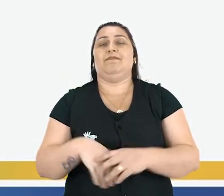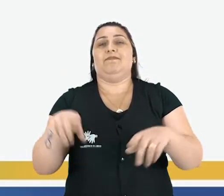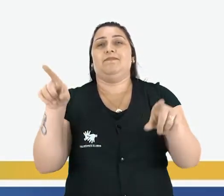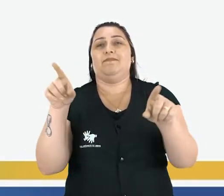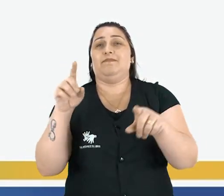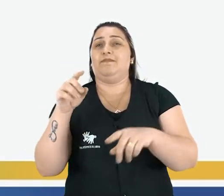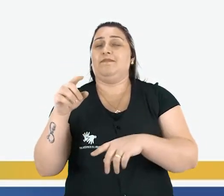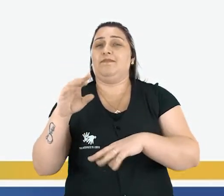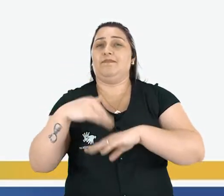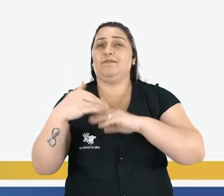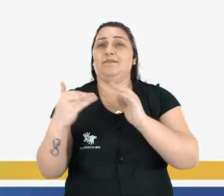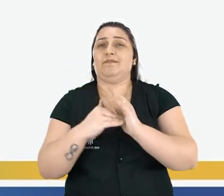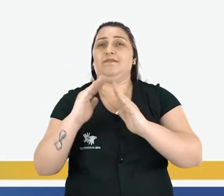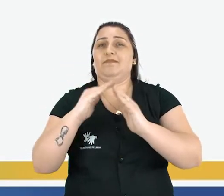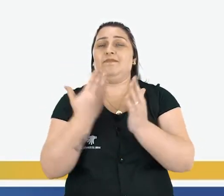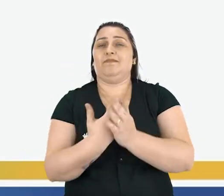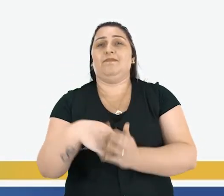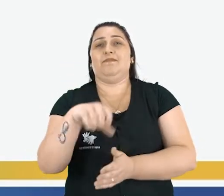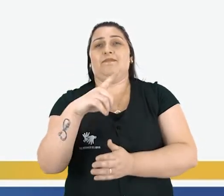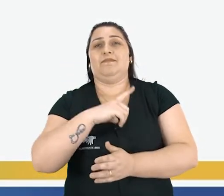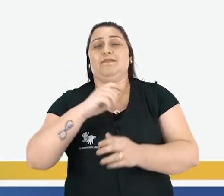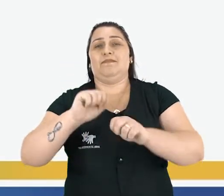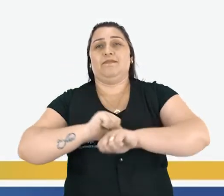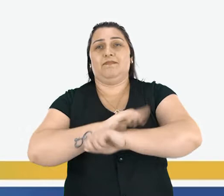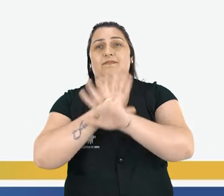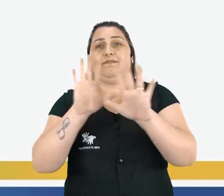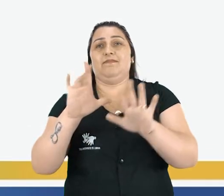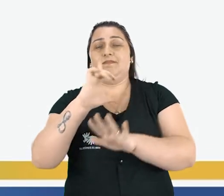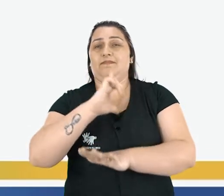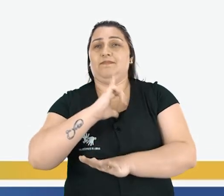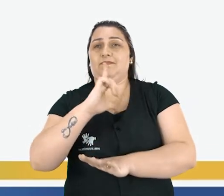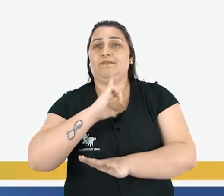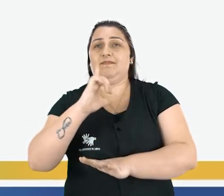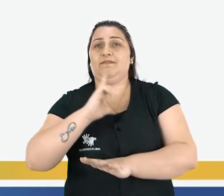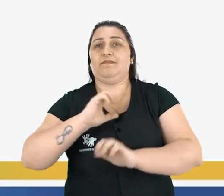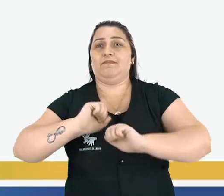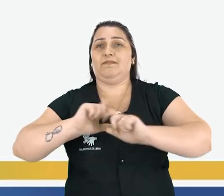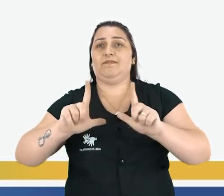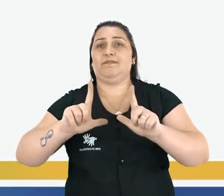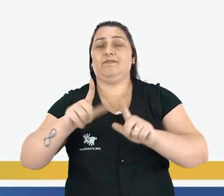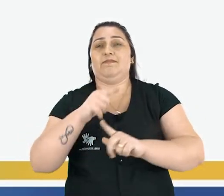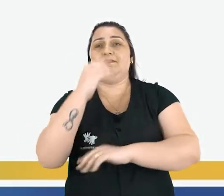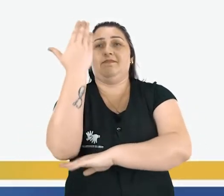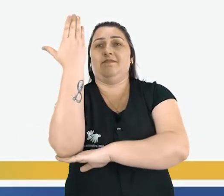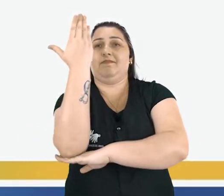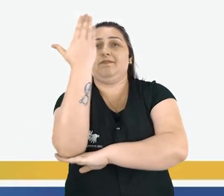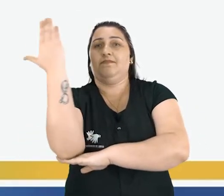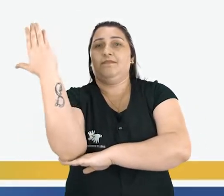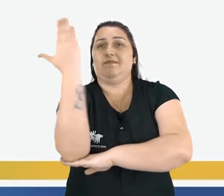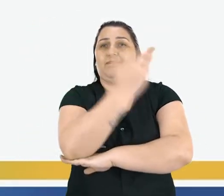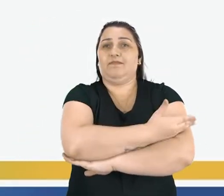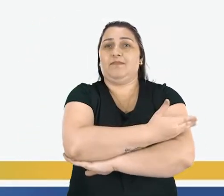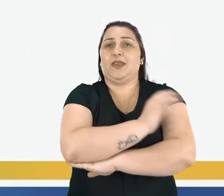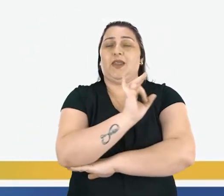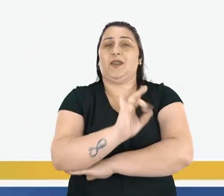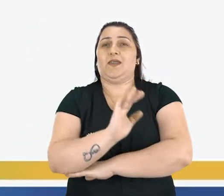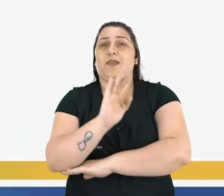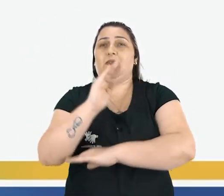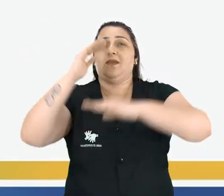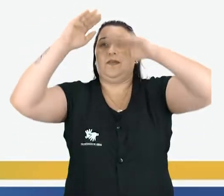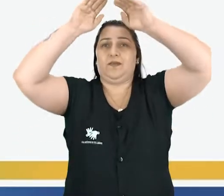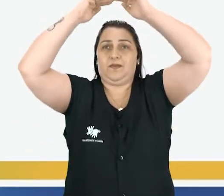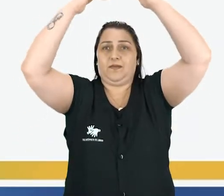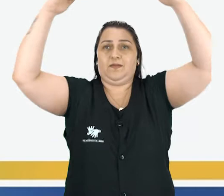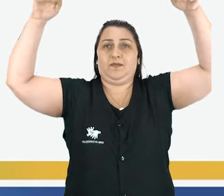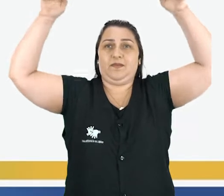toda a escola tem sala de aula Claro que tem sala de aula que não tem paredes que tem apenas o teto